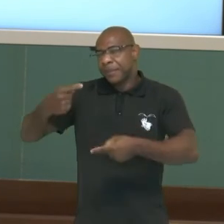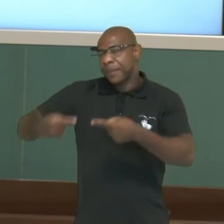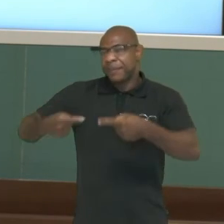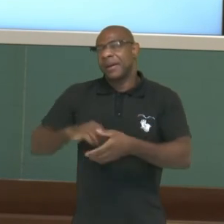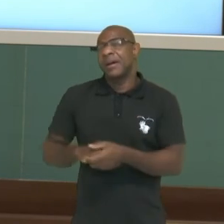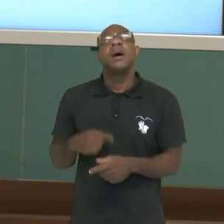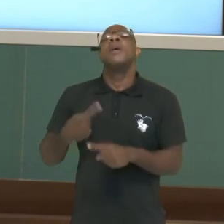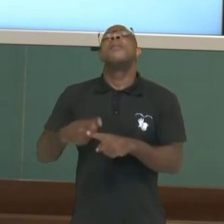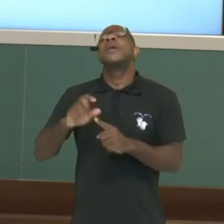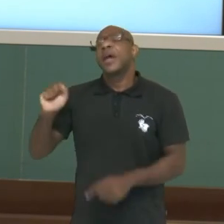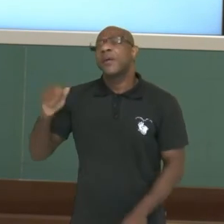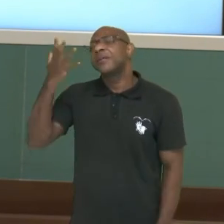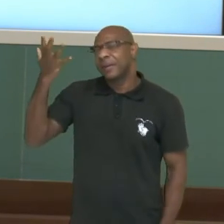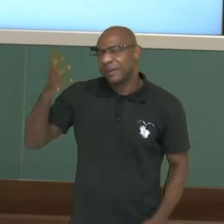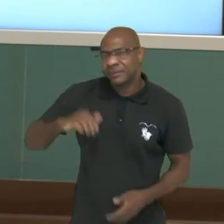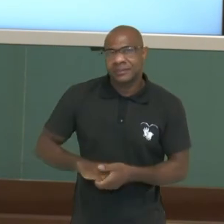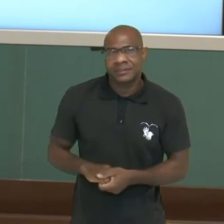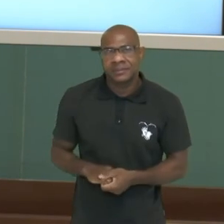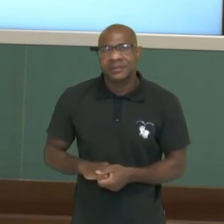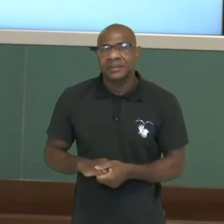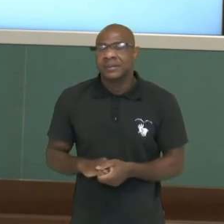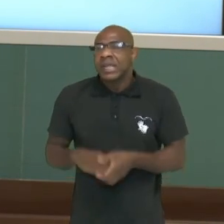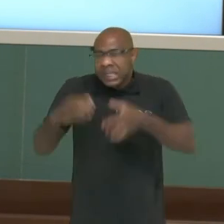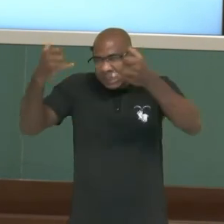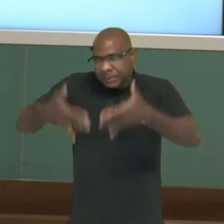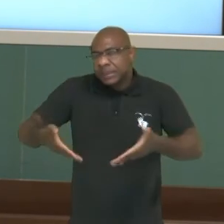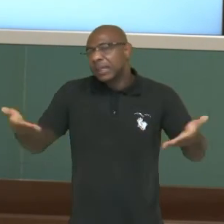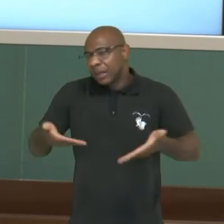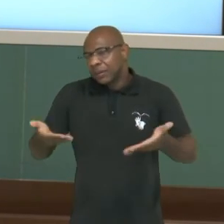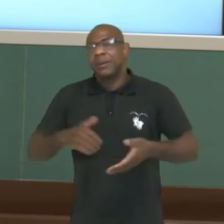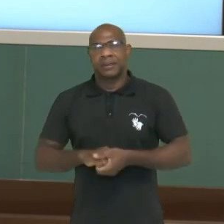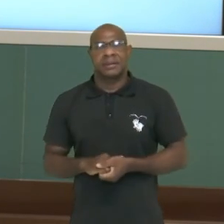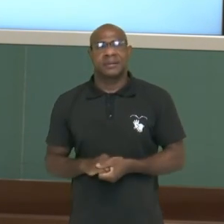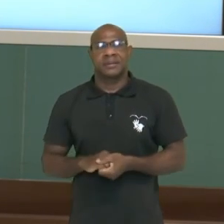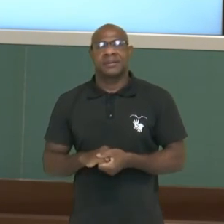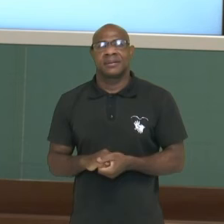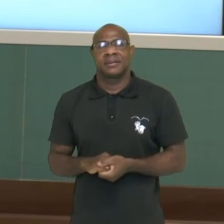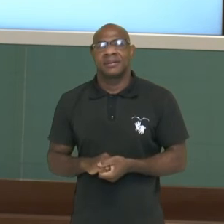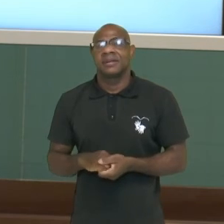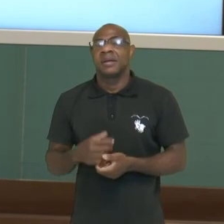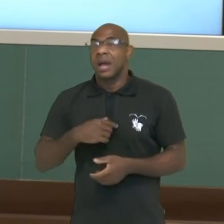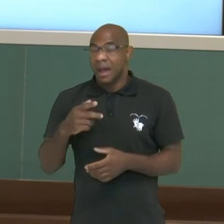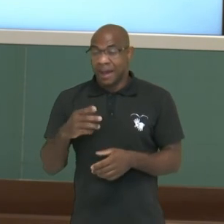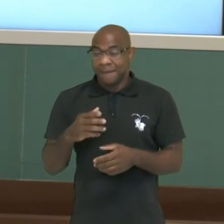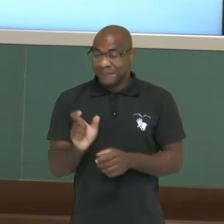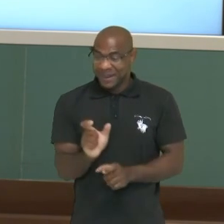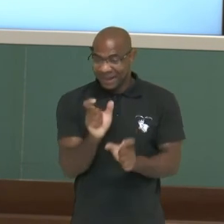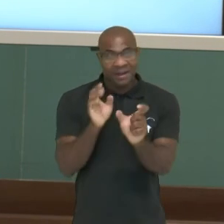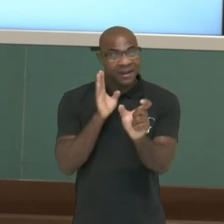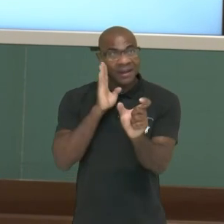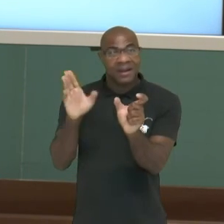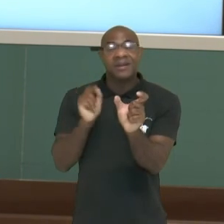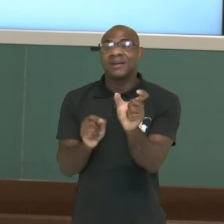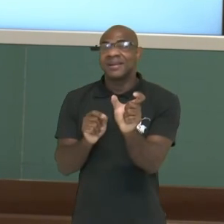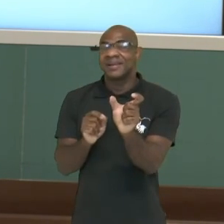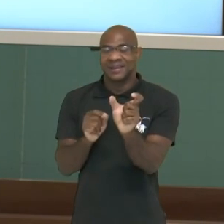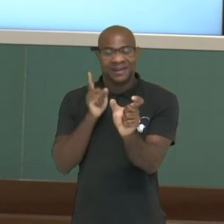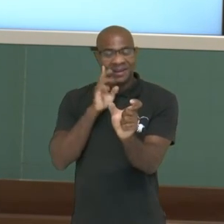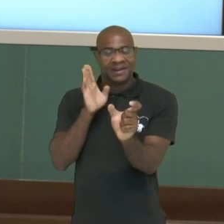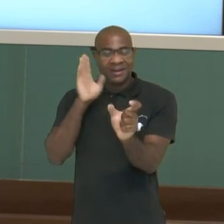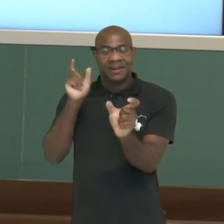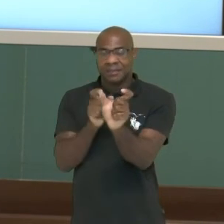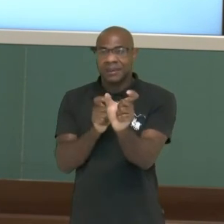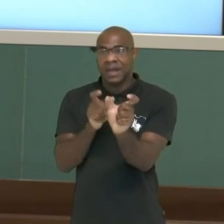que isso? A gente já viu uma parte aqui, né? Talvez a palavra-chave para você aí é o degelo, né, das